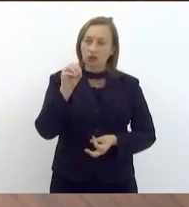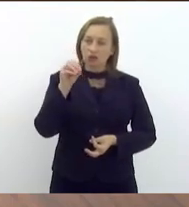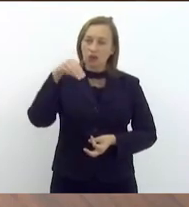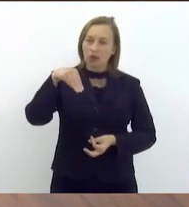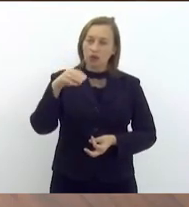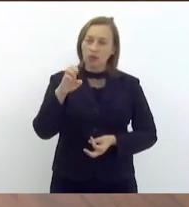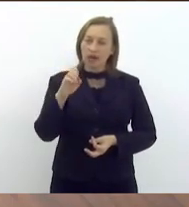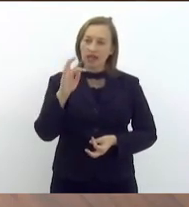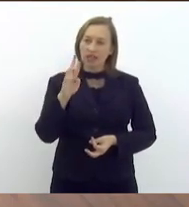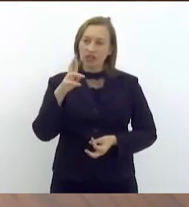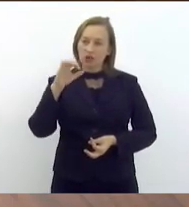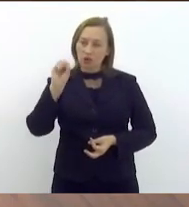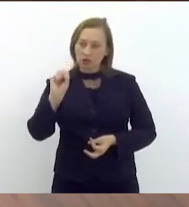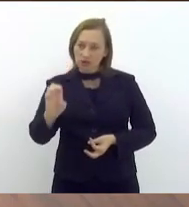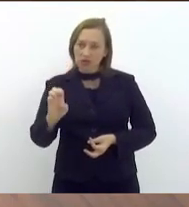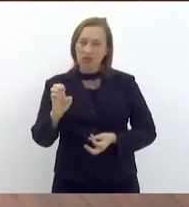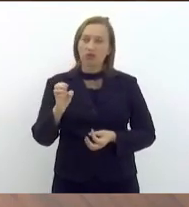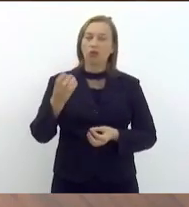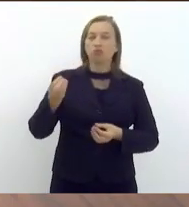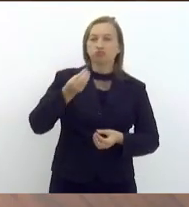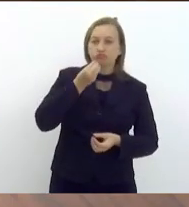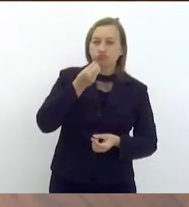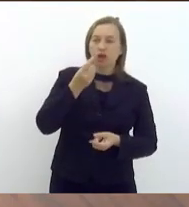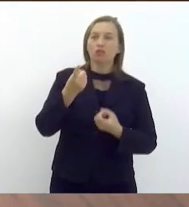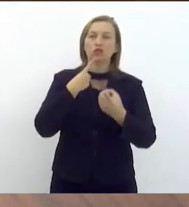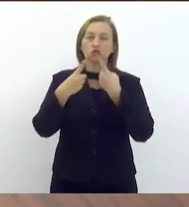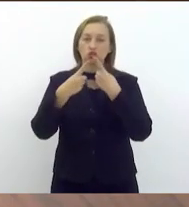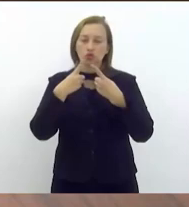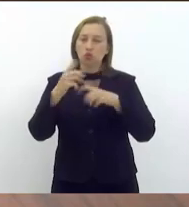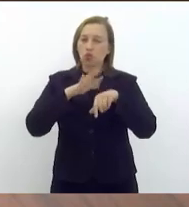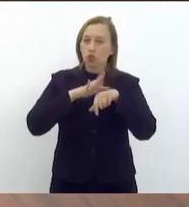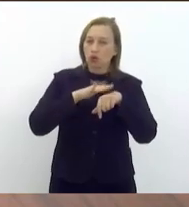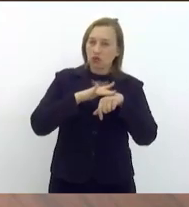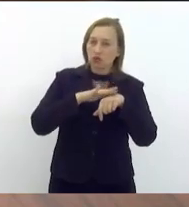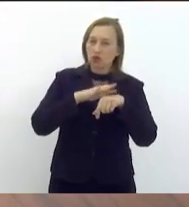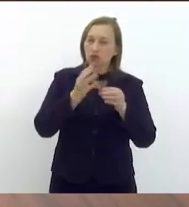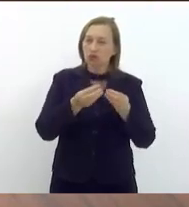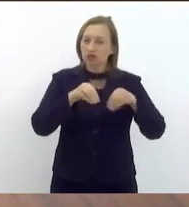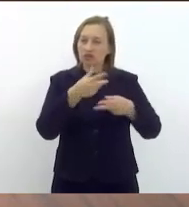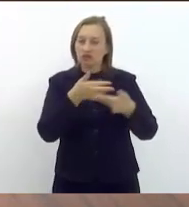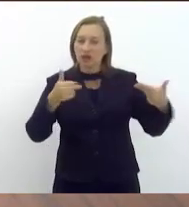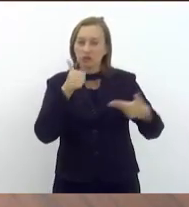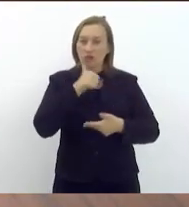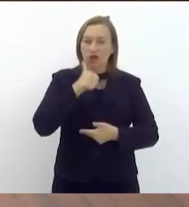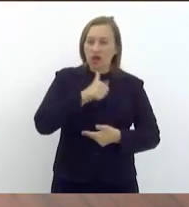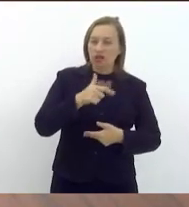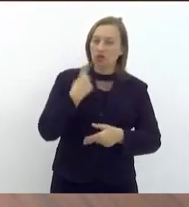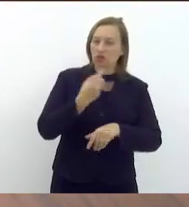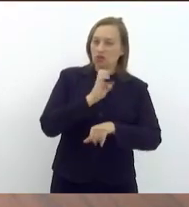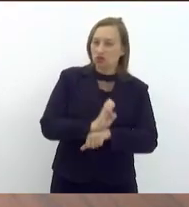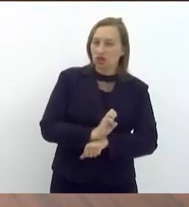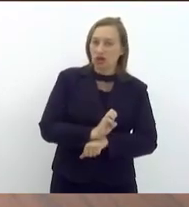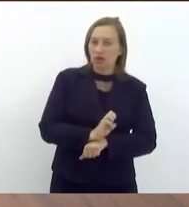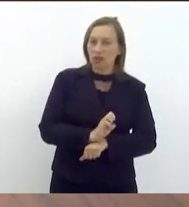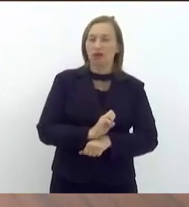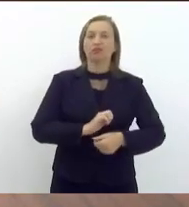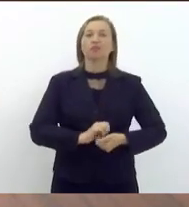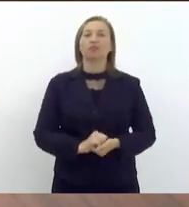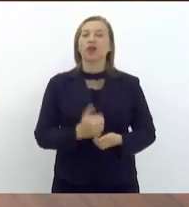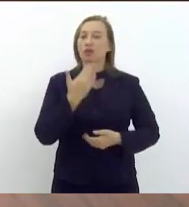é uma oportunidade para a gente discutir uma doença que tá fingindo milhares de mulheres no nosso estado e